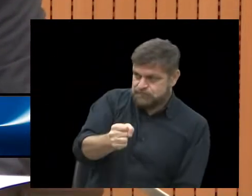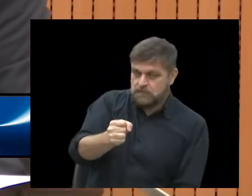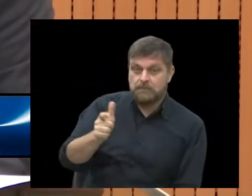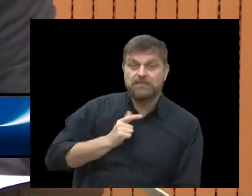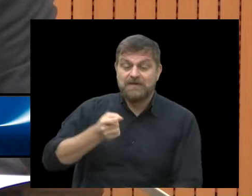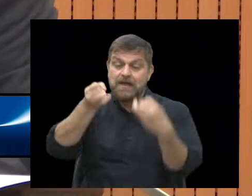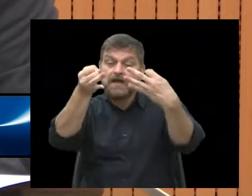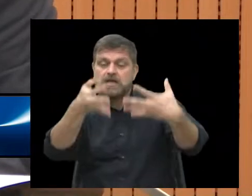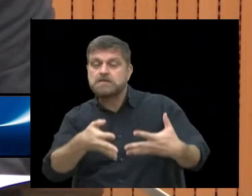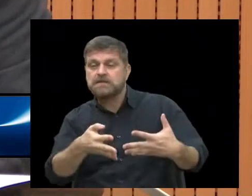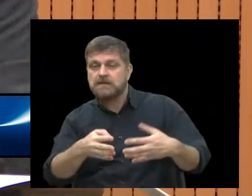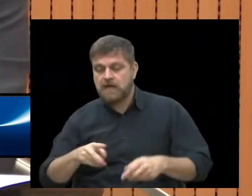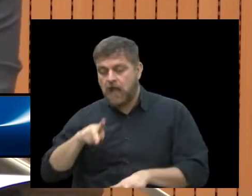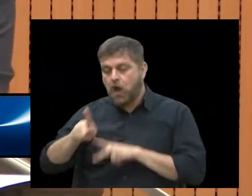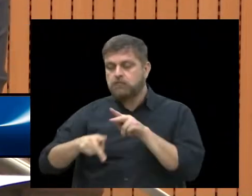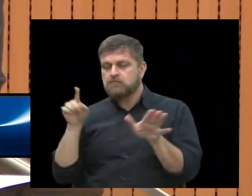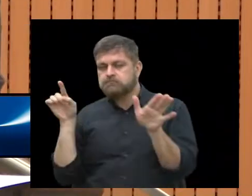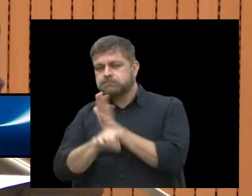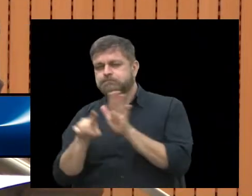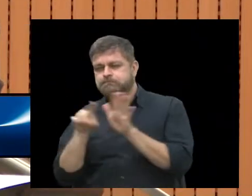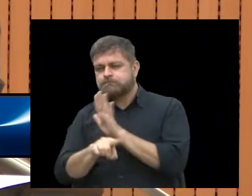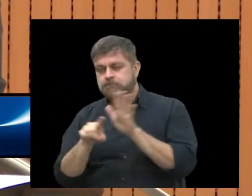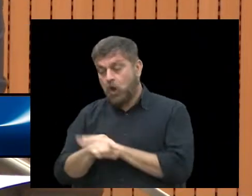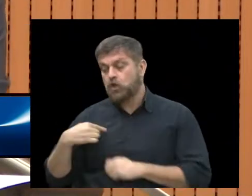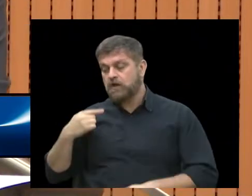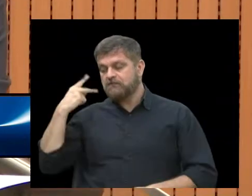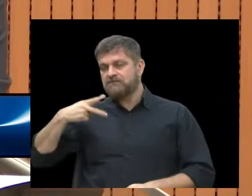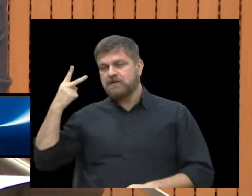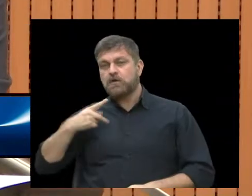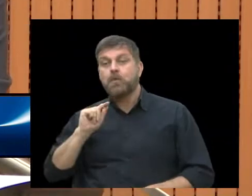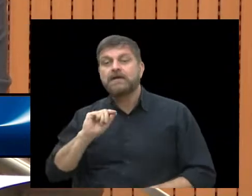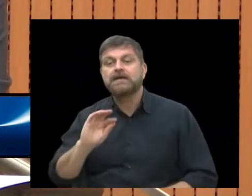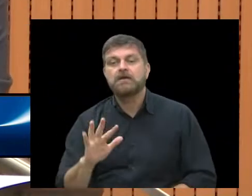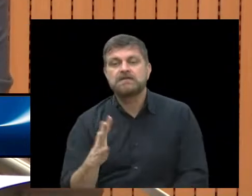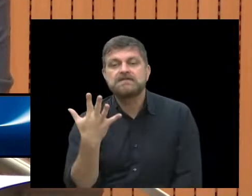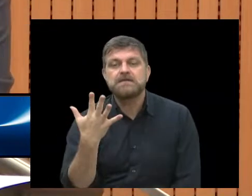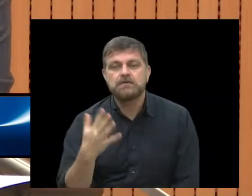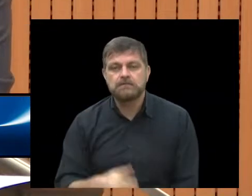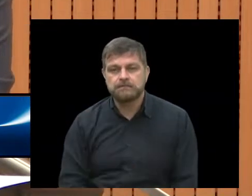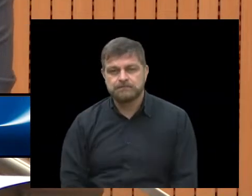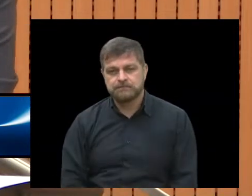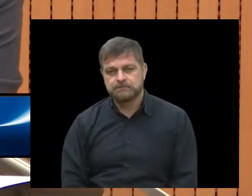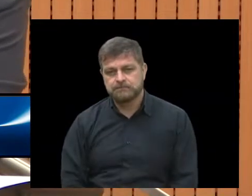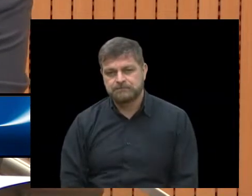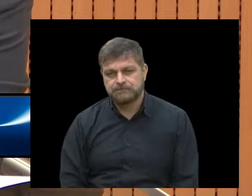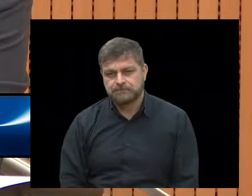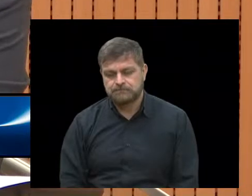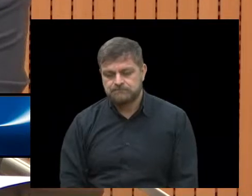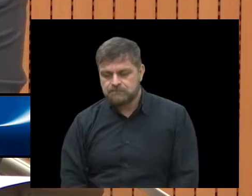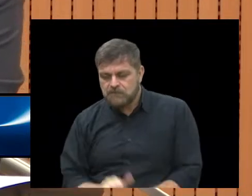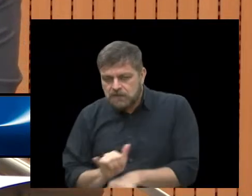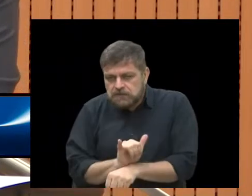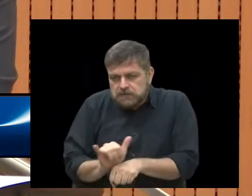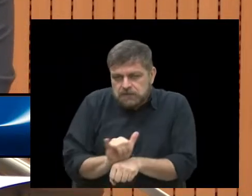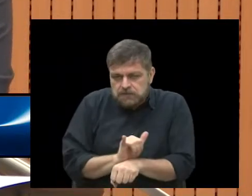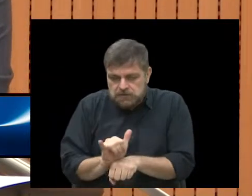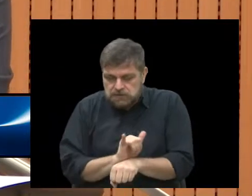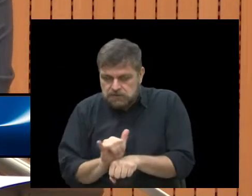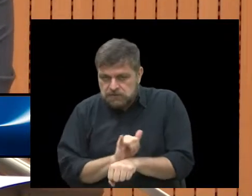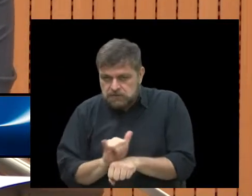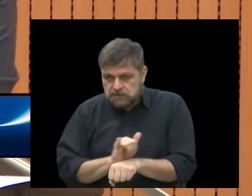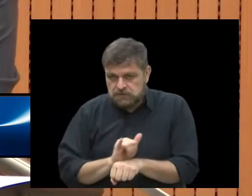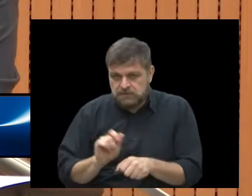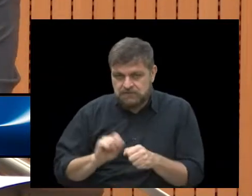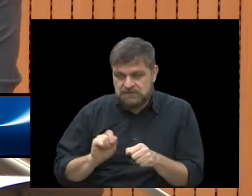prestar esclarecimentos para a população e nós, vereadores. E o que aconteceu? Manipularam artificialmente o